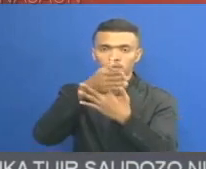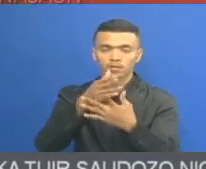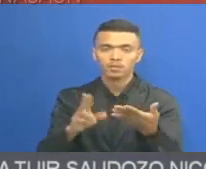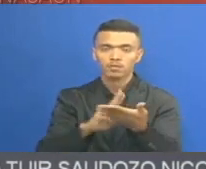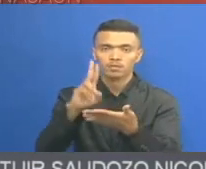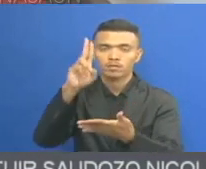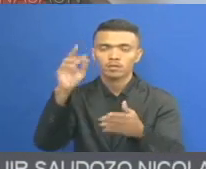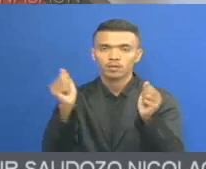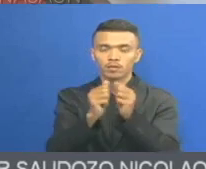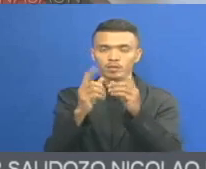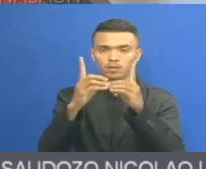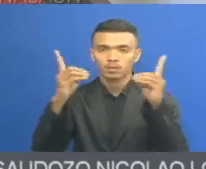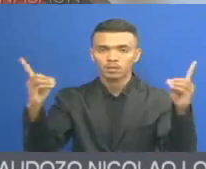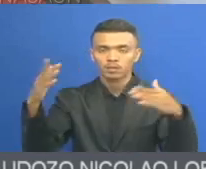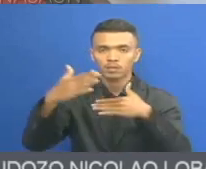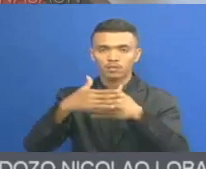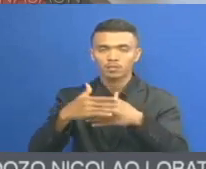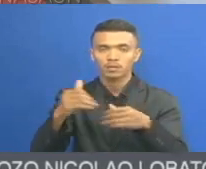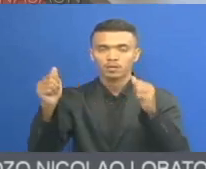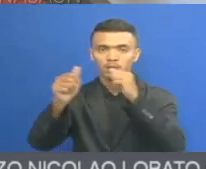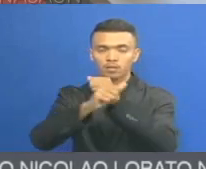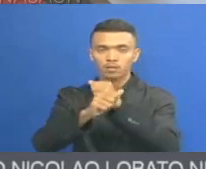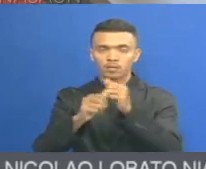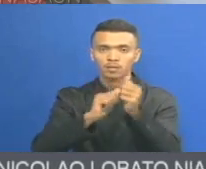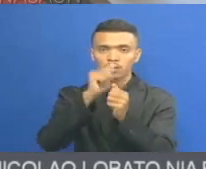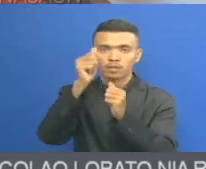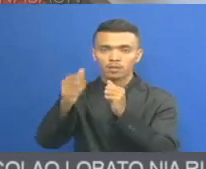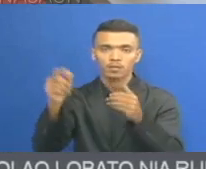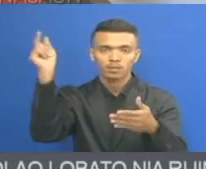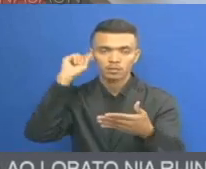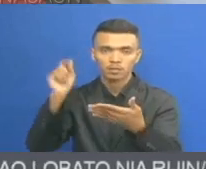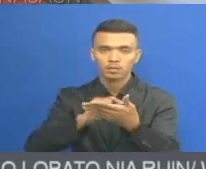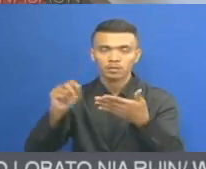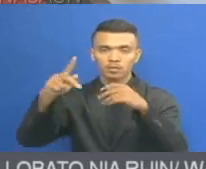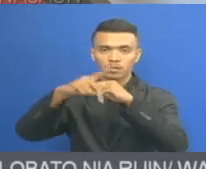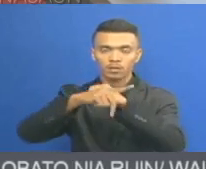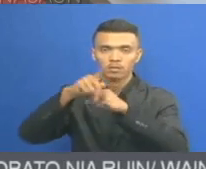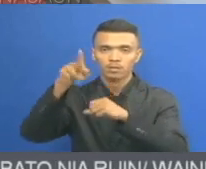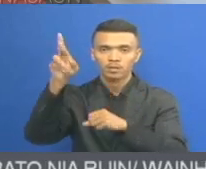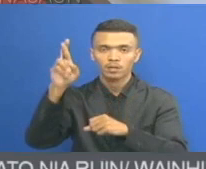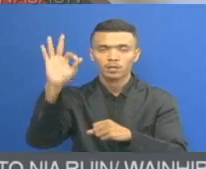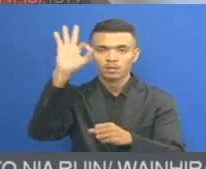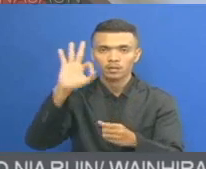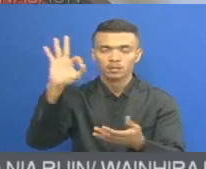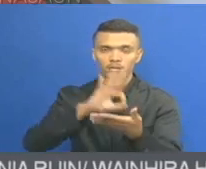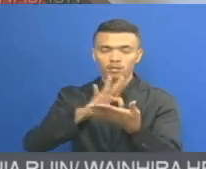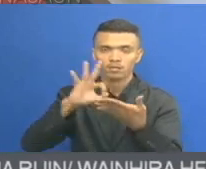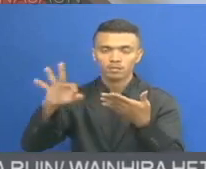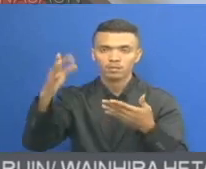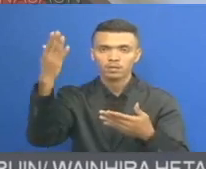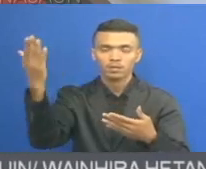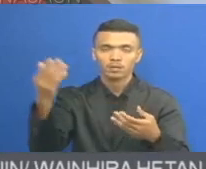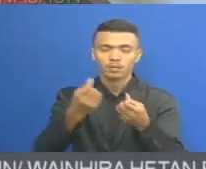distância basic. Assunto ne hatou si secretário geral interino Partido Republicano sexta-feira ne iha